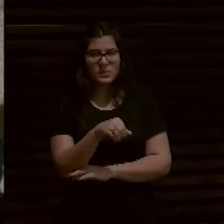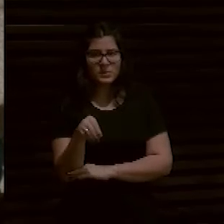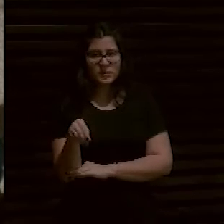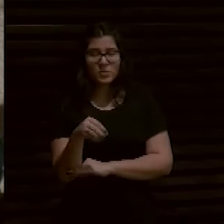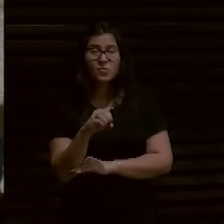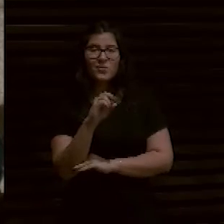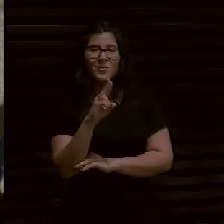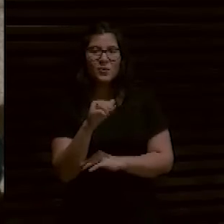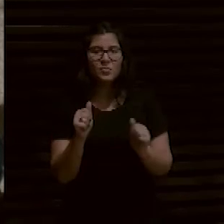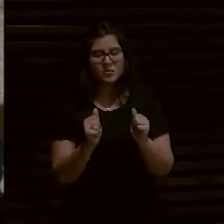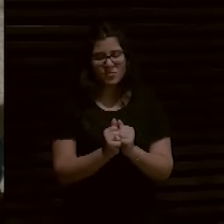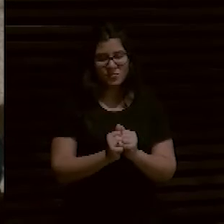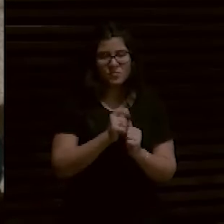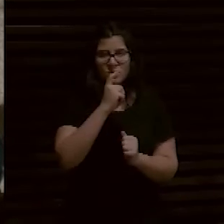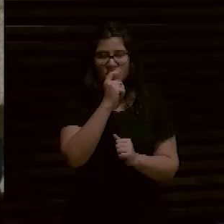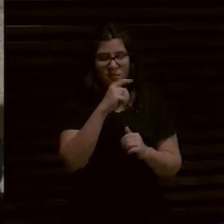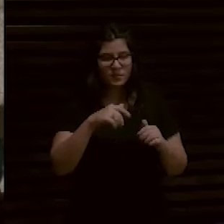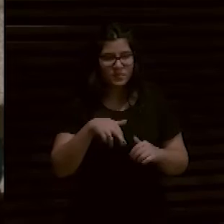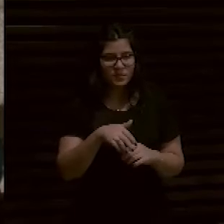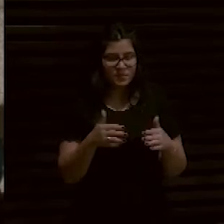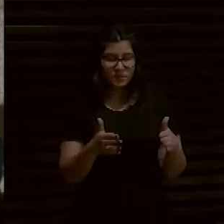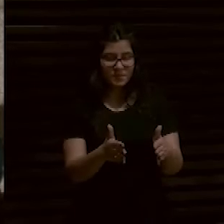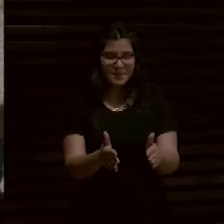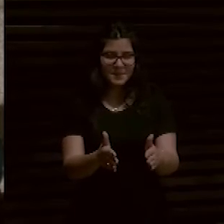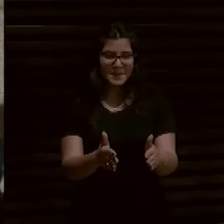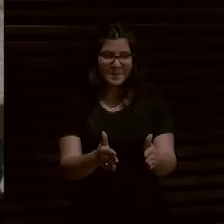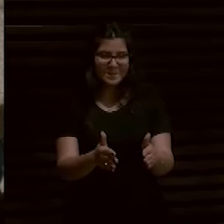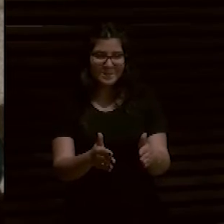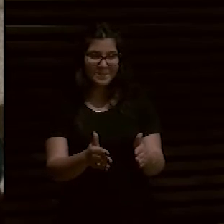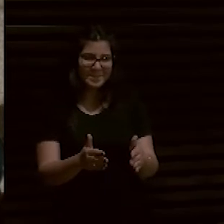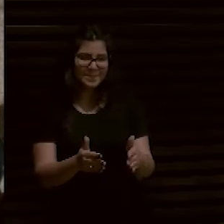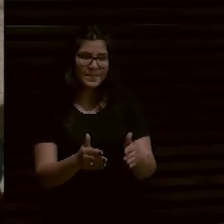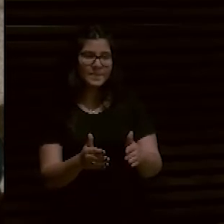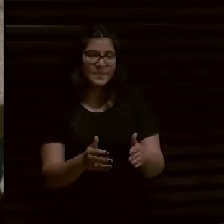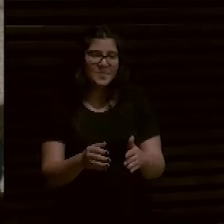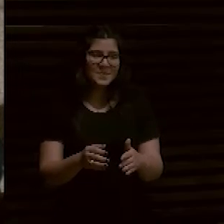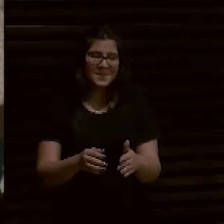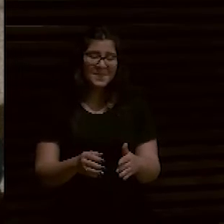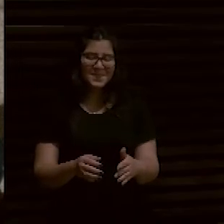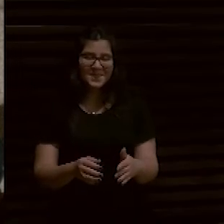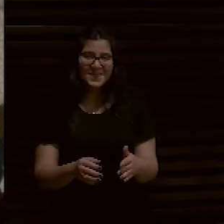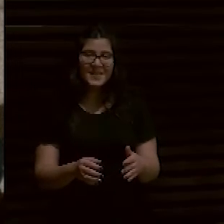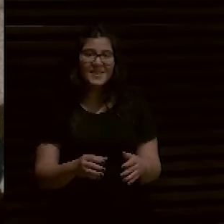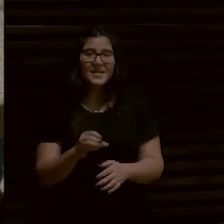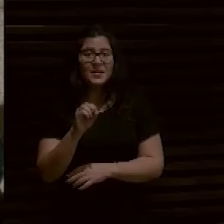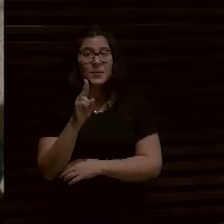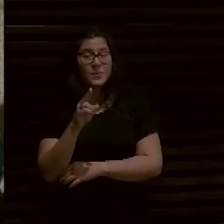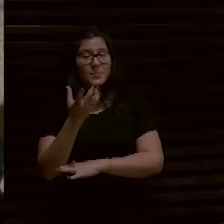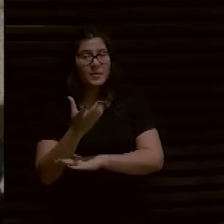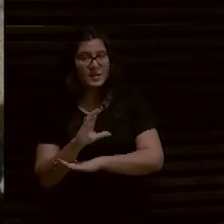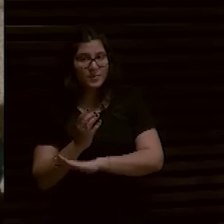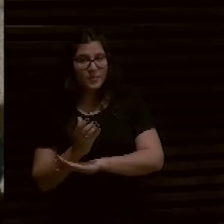ou junto ao ribeiro. É uma questão de identidade. Ou eu sou arbusto